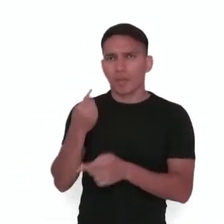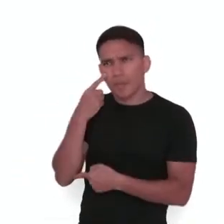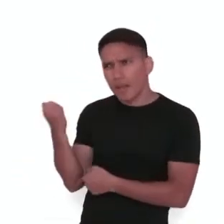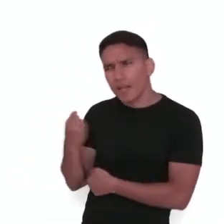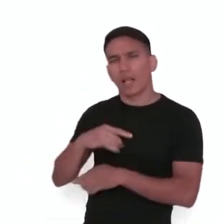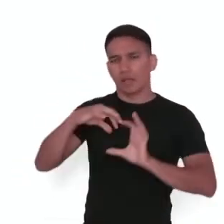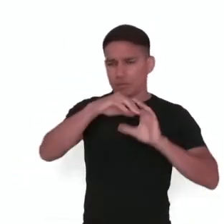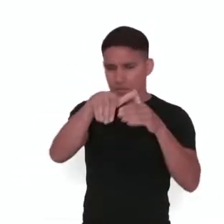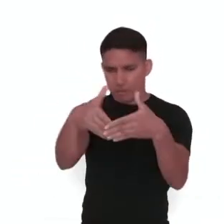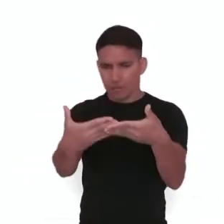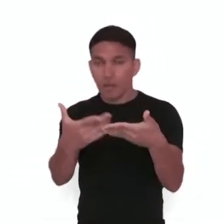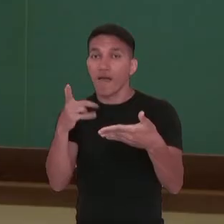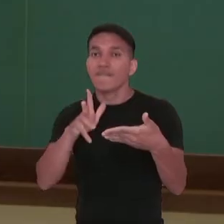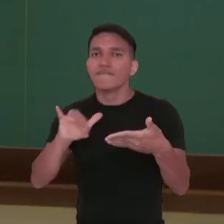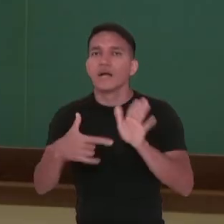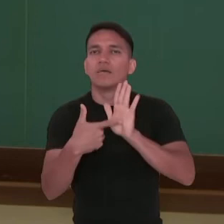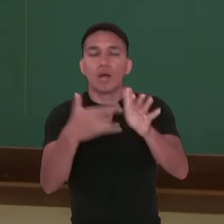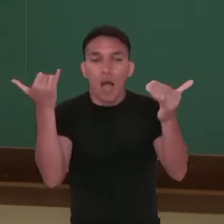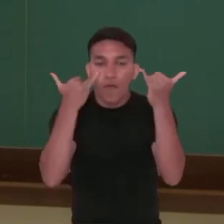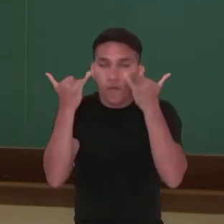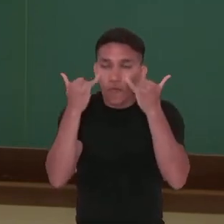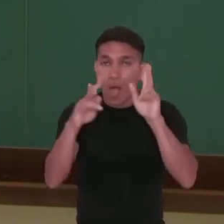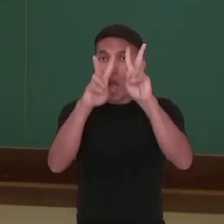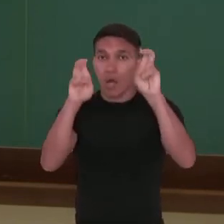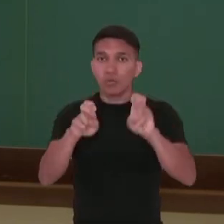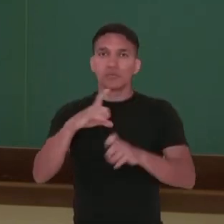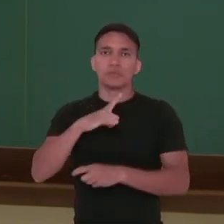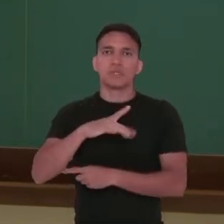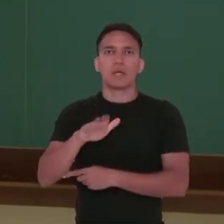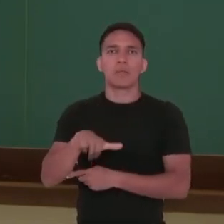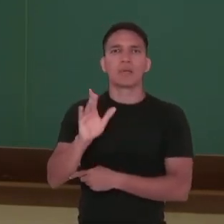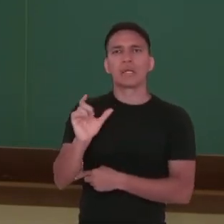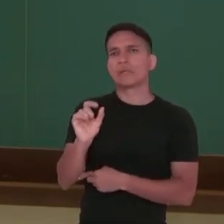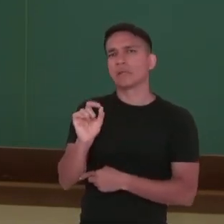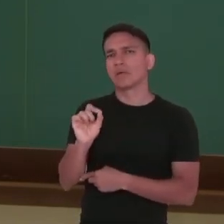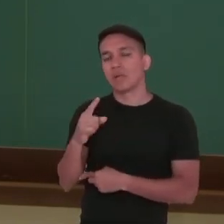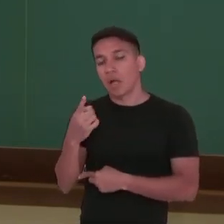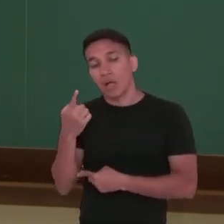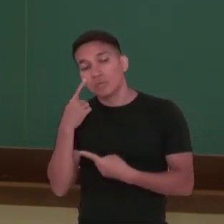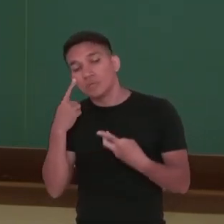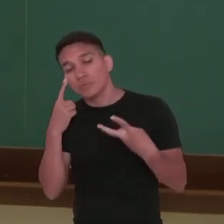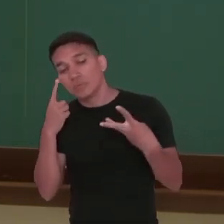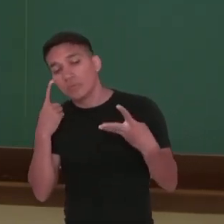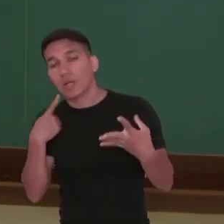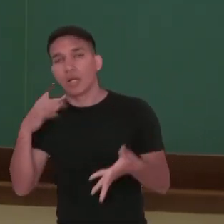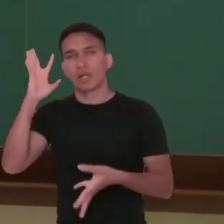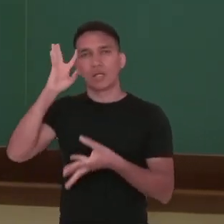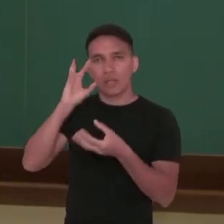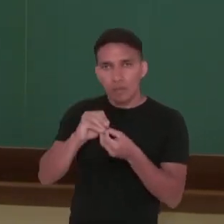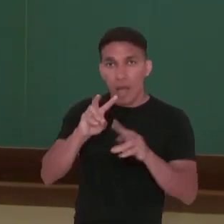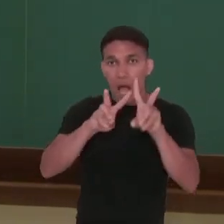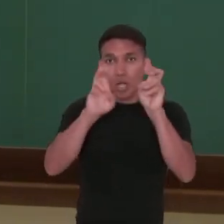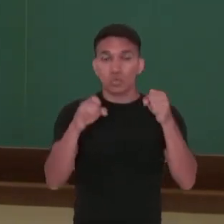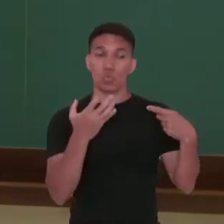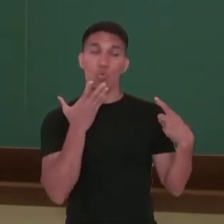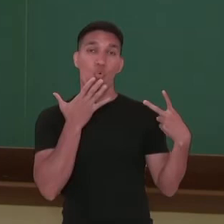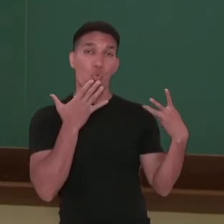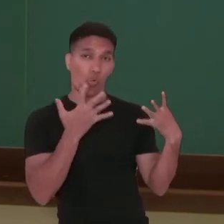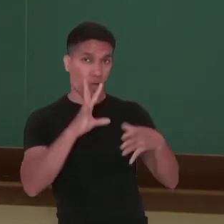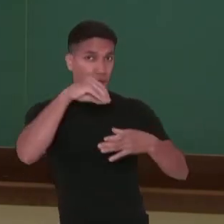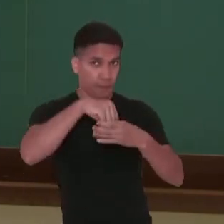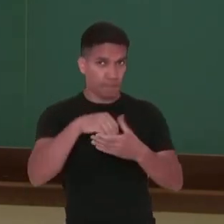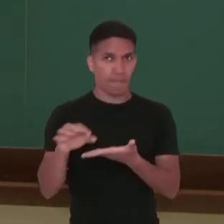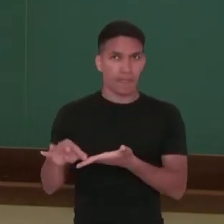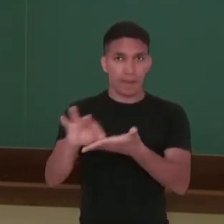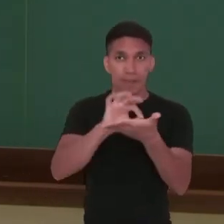legenda então vai definir aí praticamente a leitura que você vai ter em cima de cores que compõem o mapa